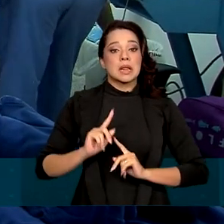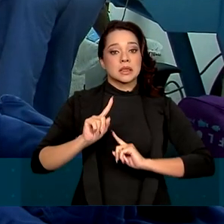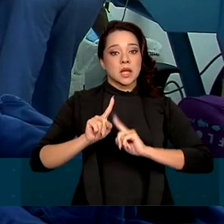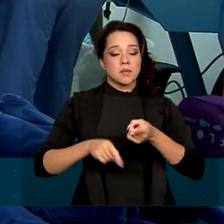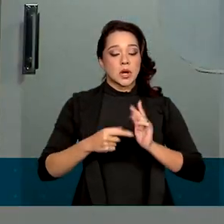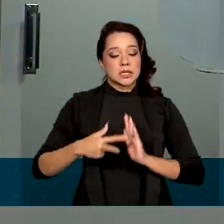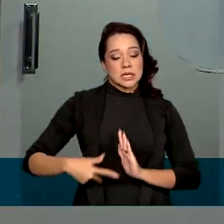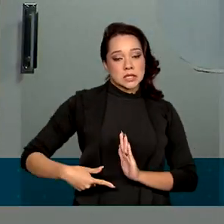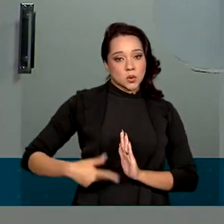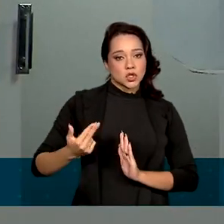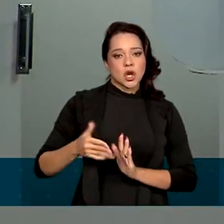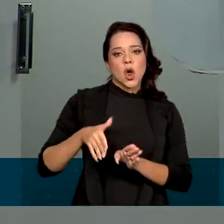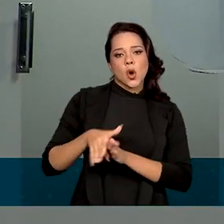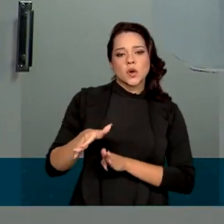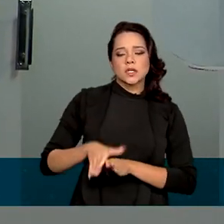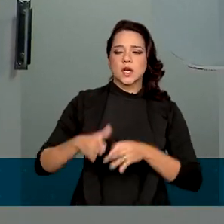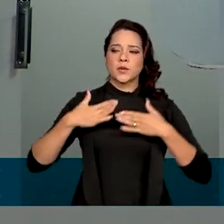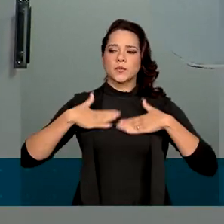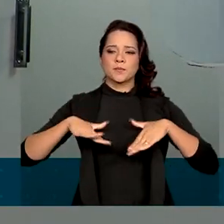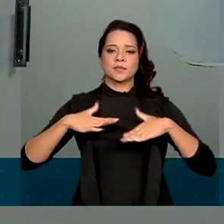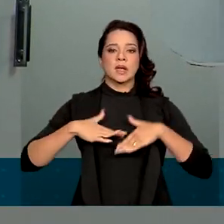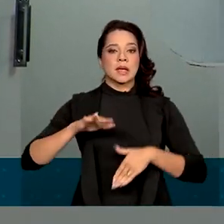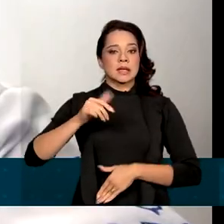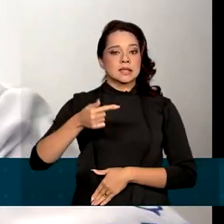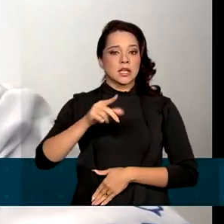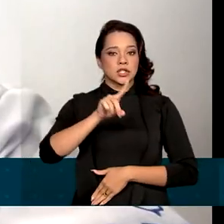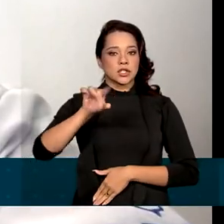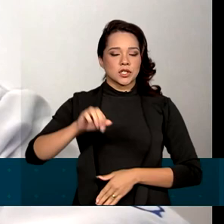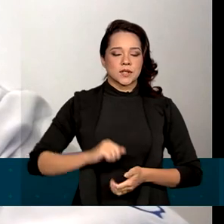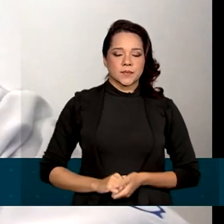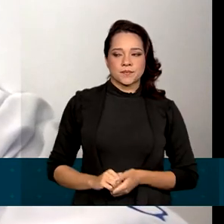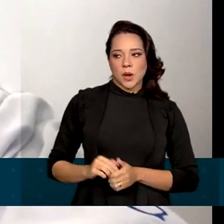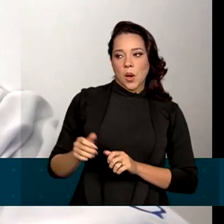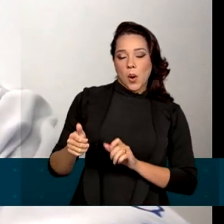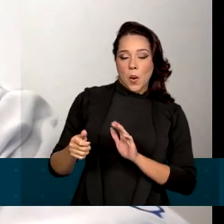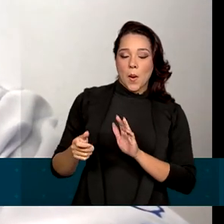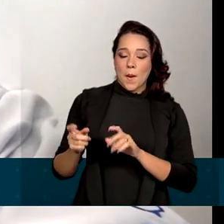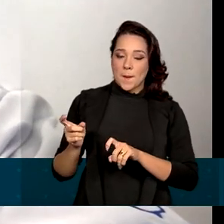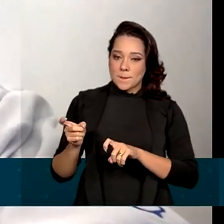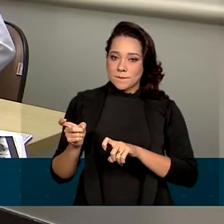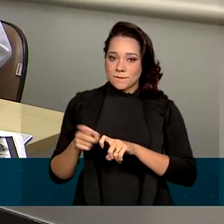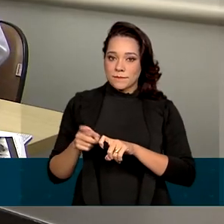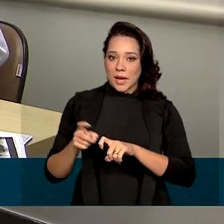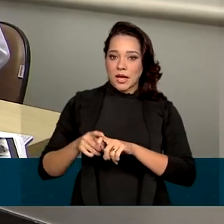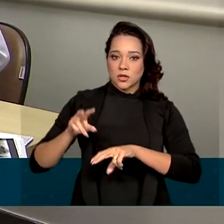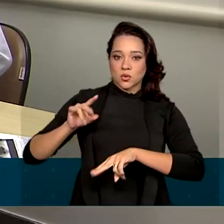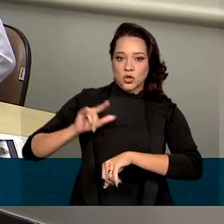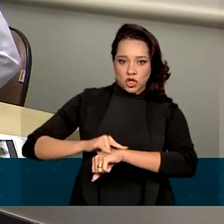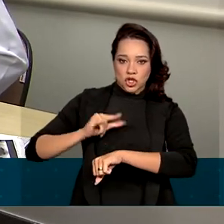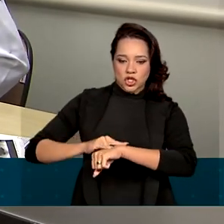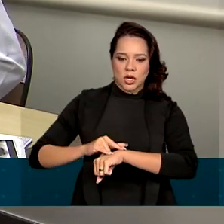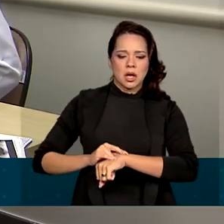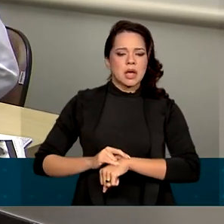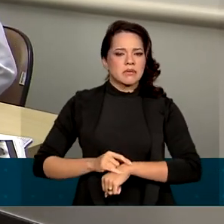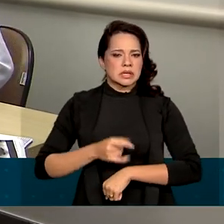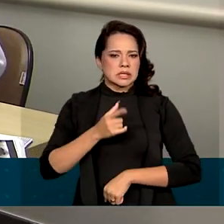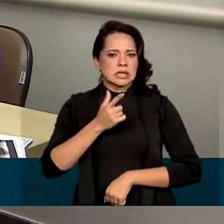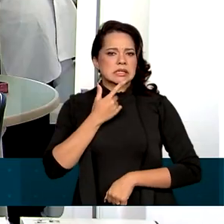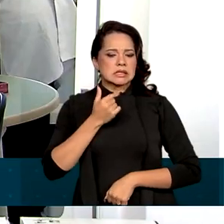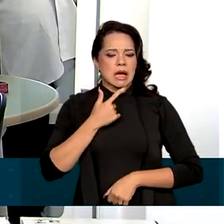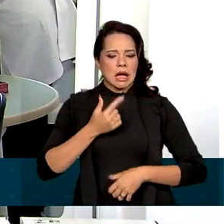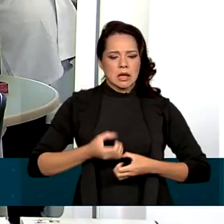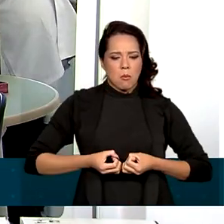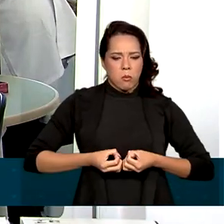pós-operatório é recomendado repouso de até sete dias urologista explica que a vasectomia não diminui o fluxo sanguíneo no